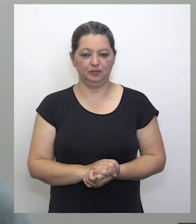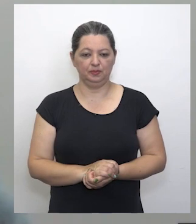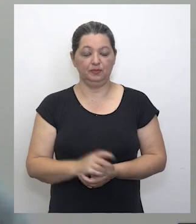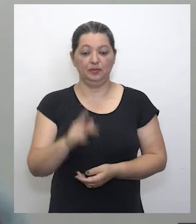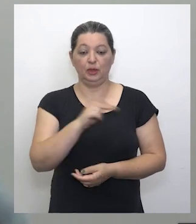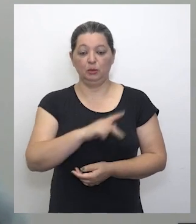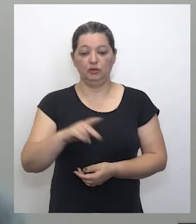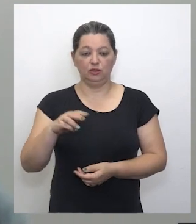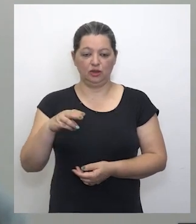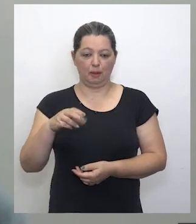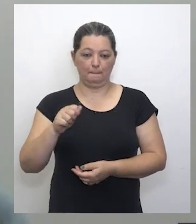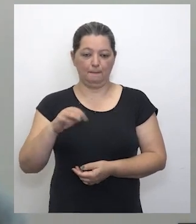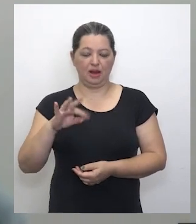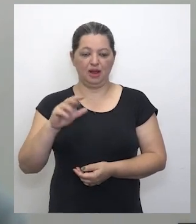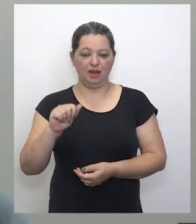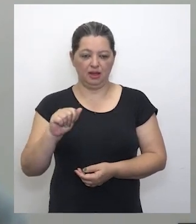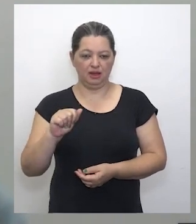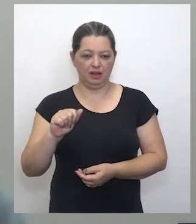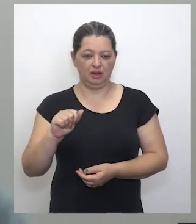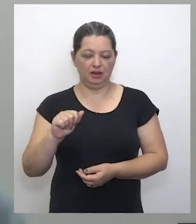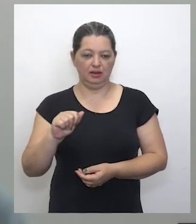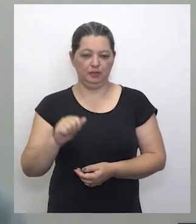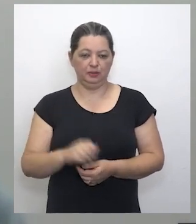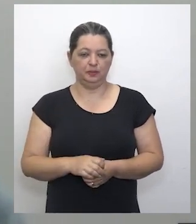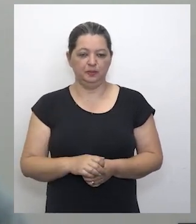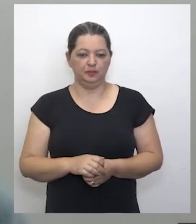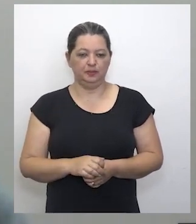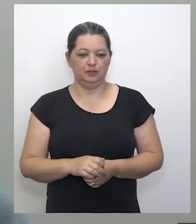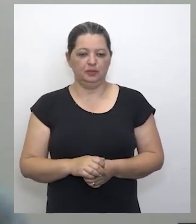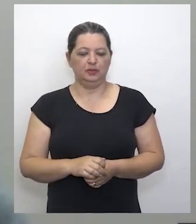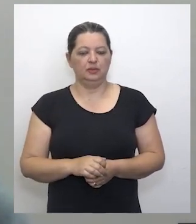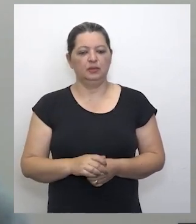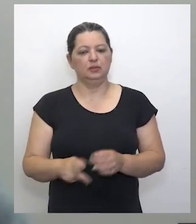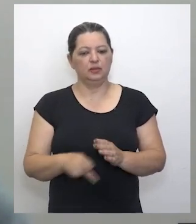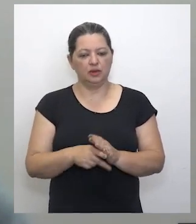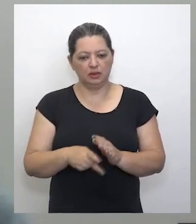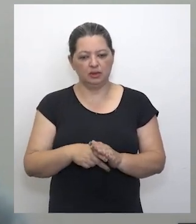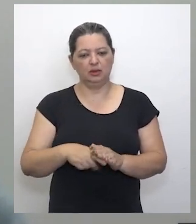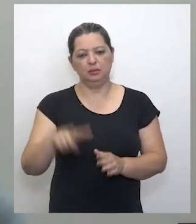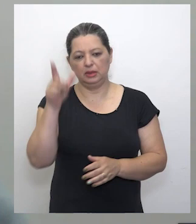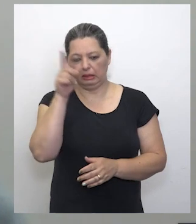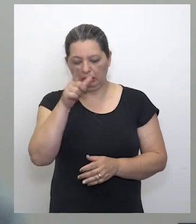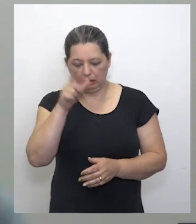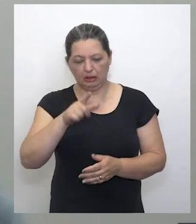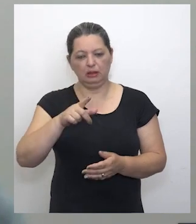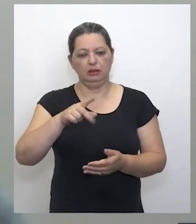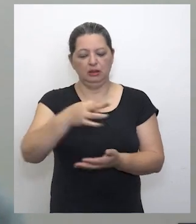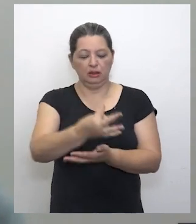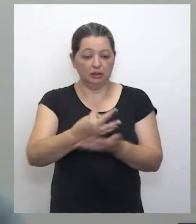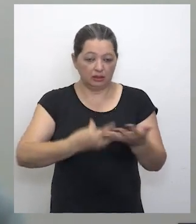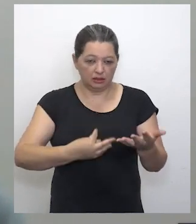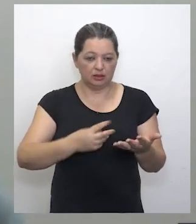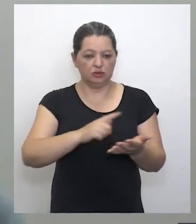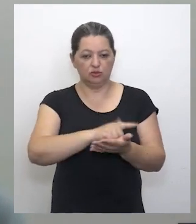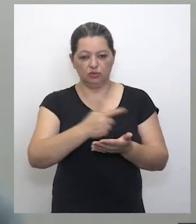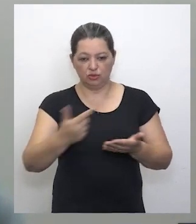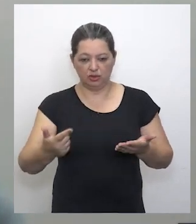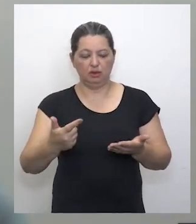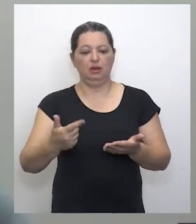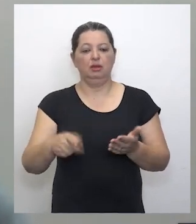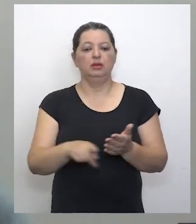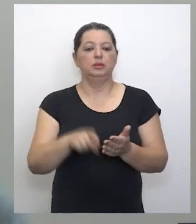professora Maria comenta, acho que é Maria Conceição, parlendas, textos jornalísticos, conto, cantigas de